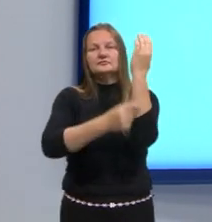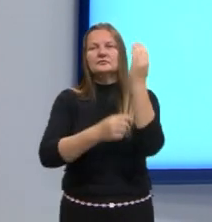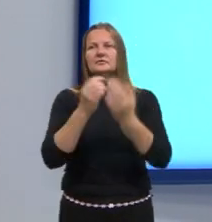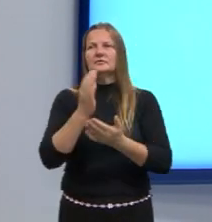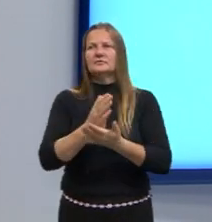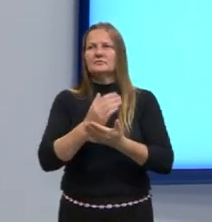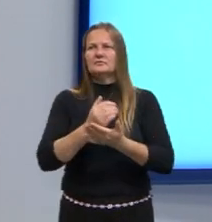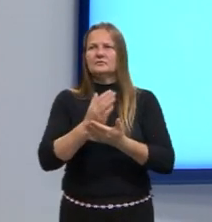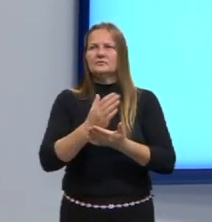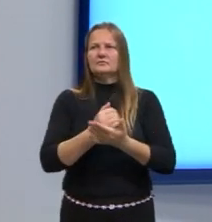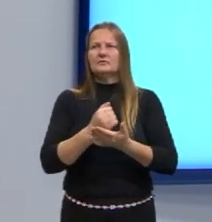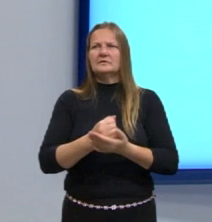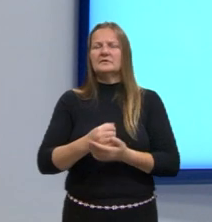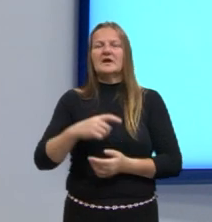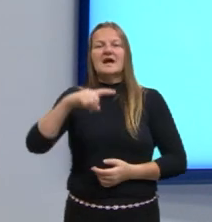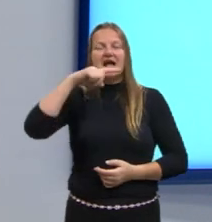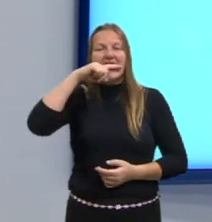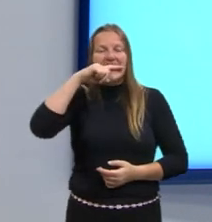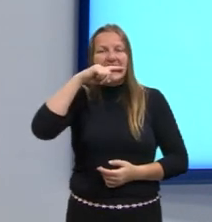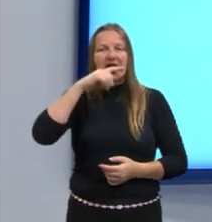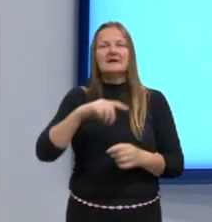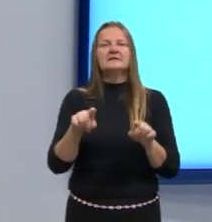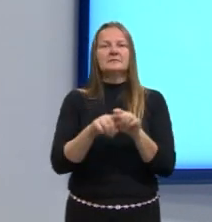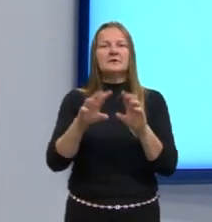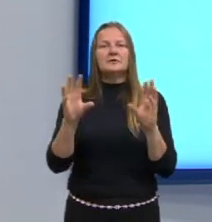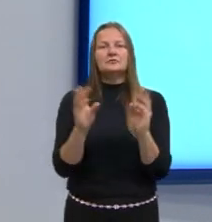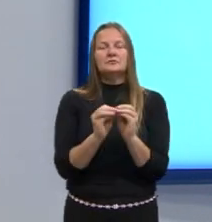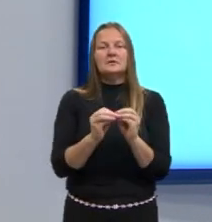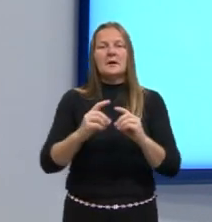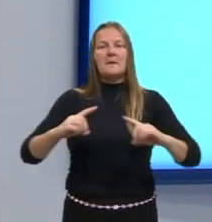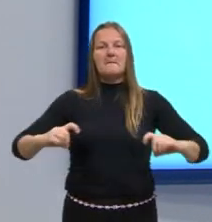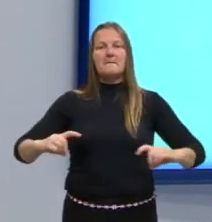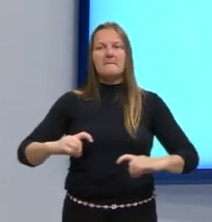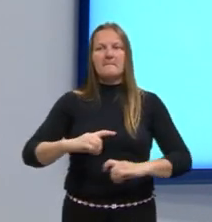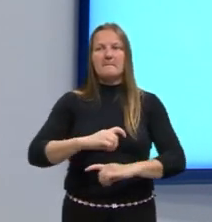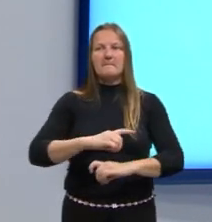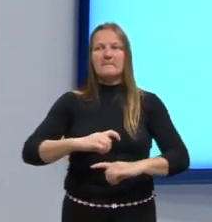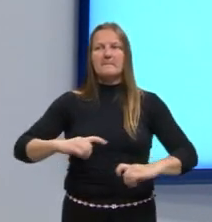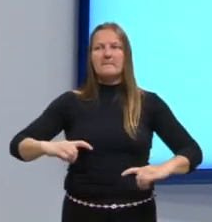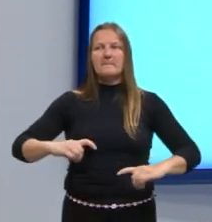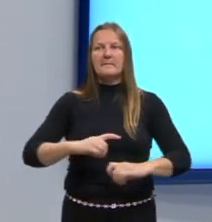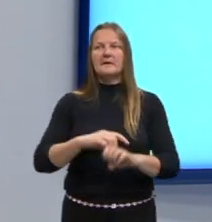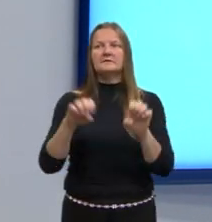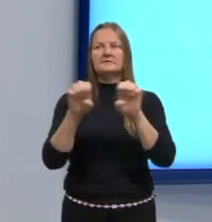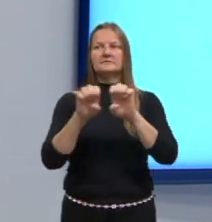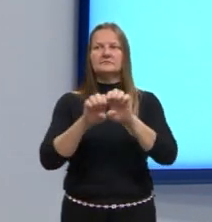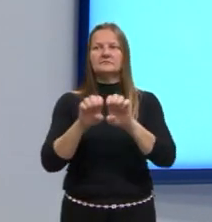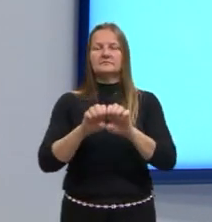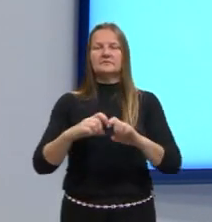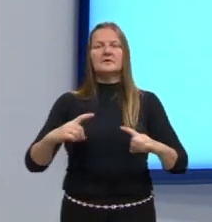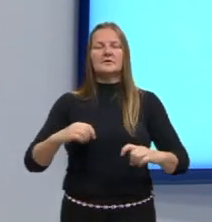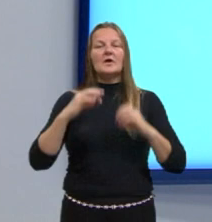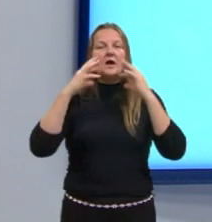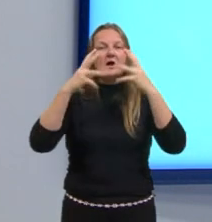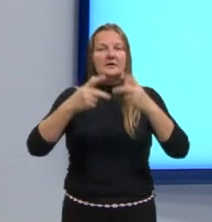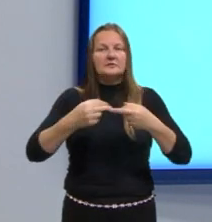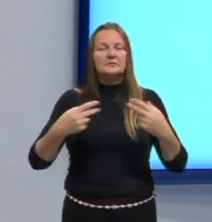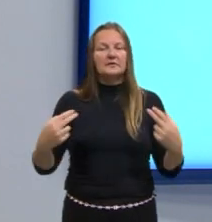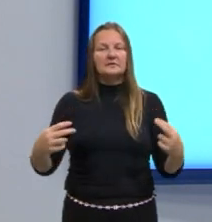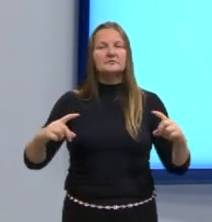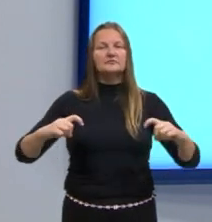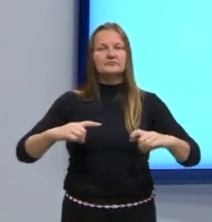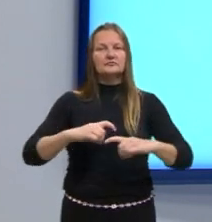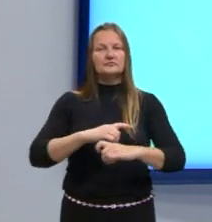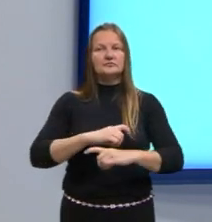cana-de-açúcar eles podem ser sintetizados por bactérias né ou tá nas estruturas dos nossos animais né de fonte animais